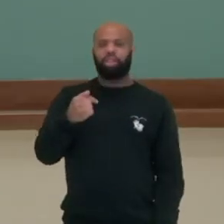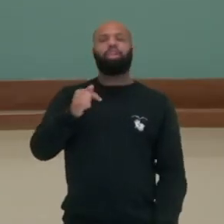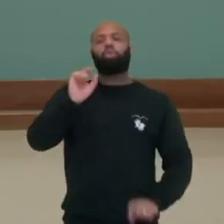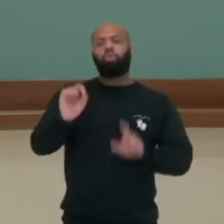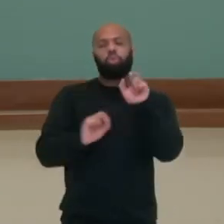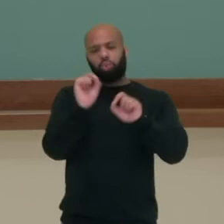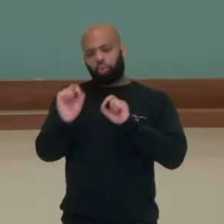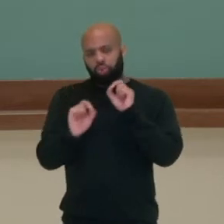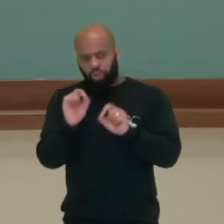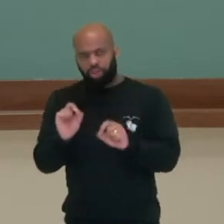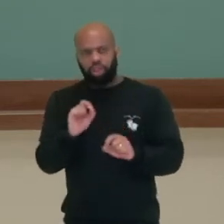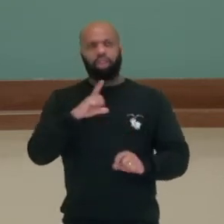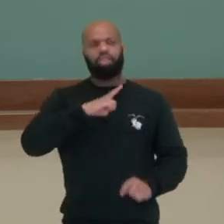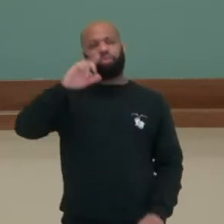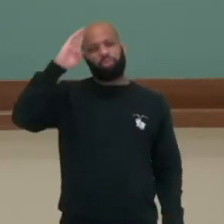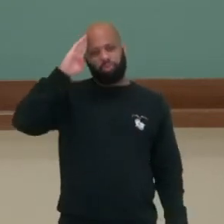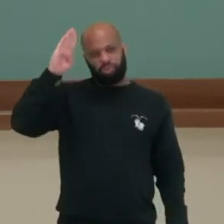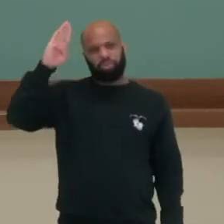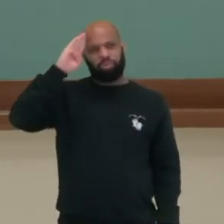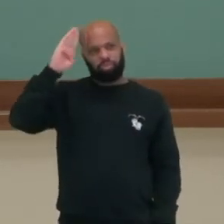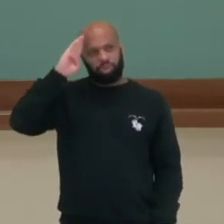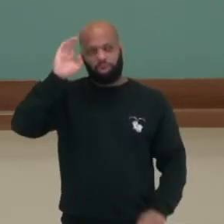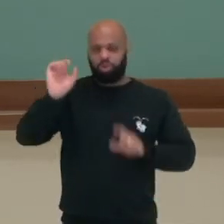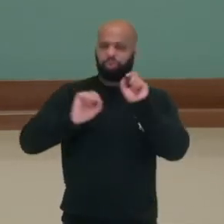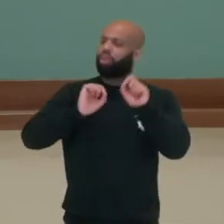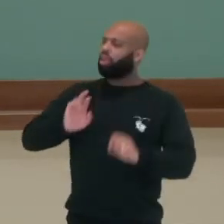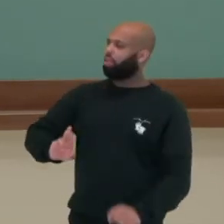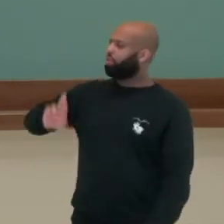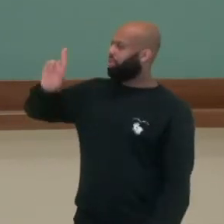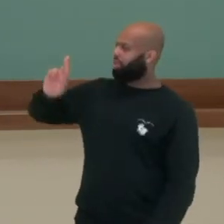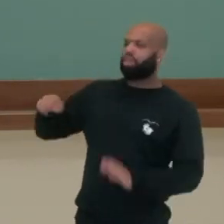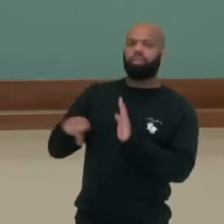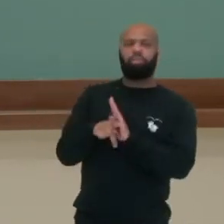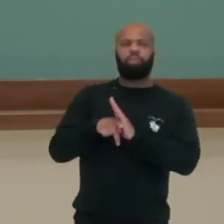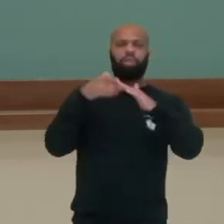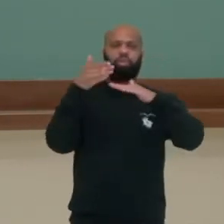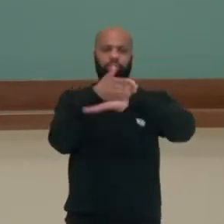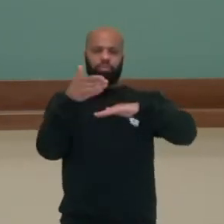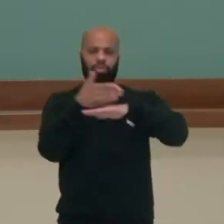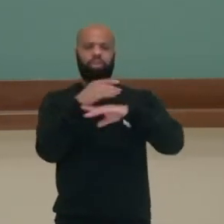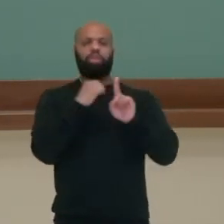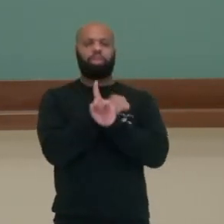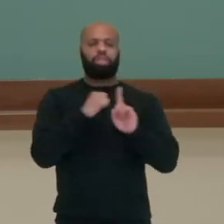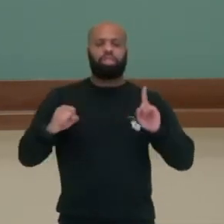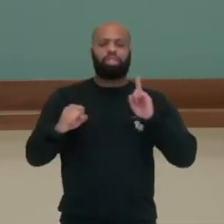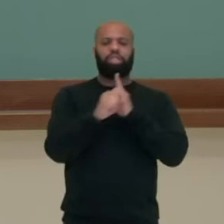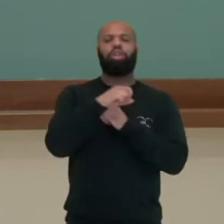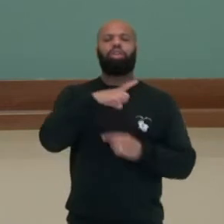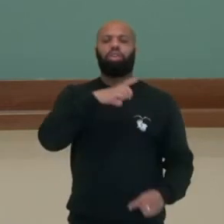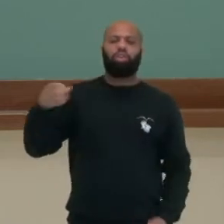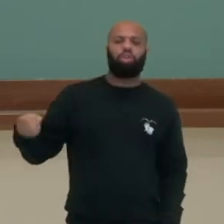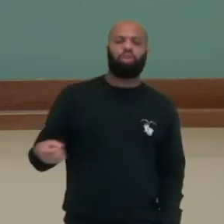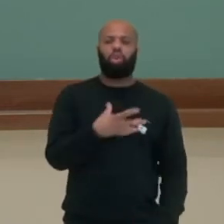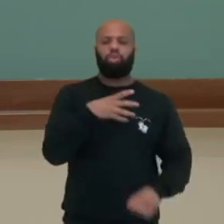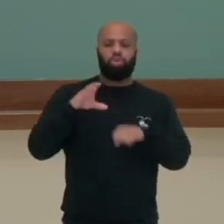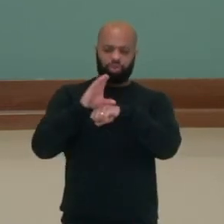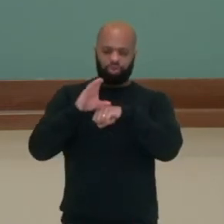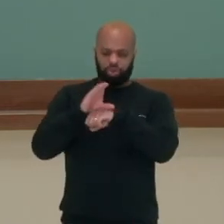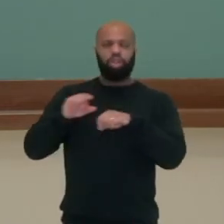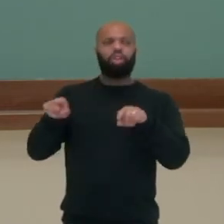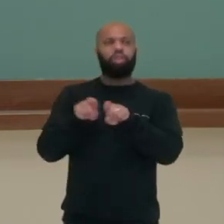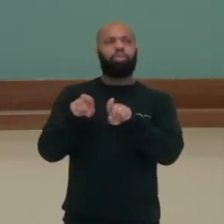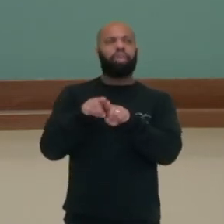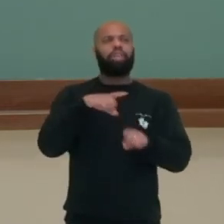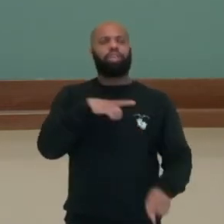então, portanto, um dos principais porta-vozes dessa participação social, dessa nova Constituição,